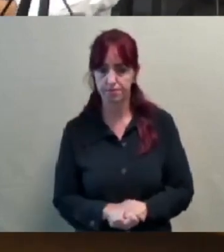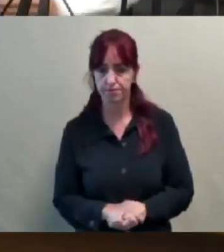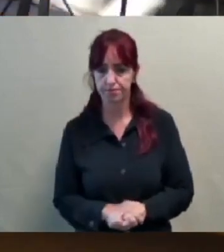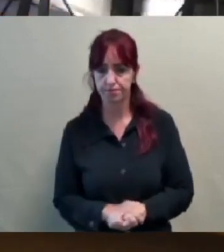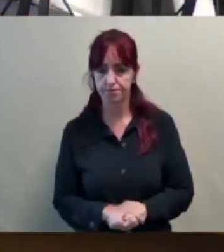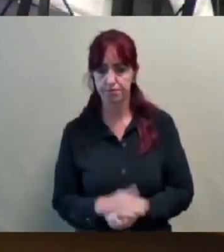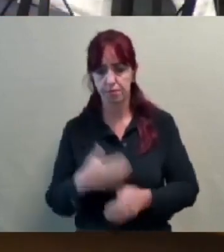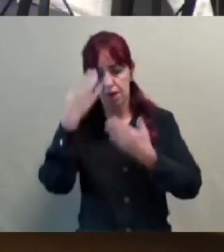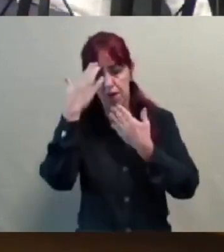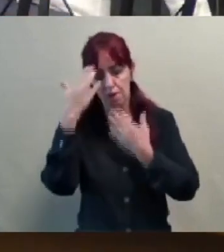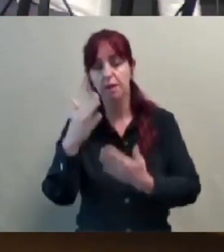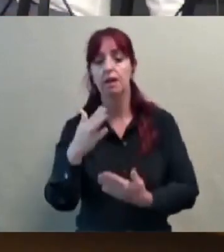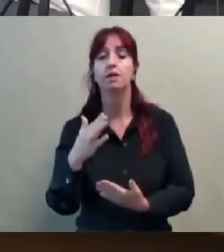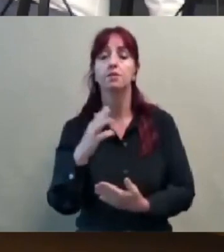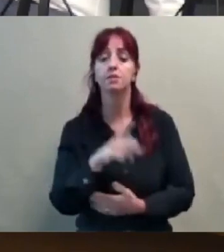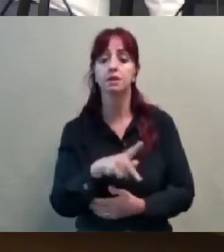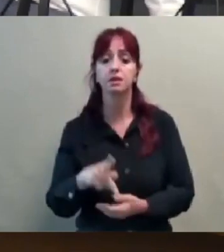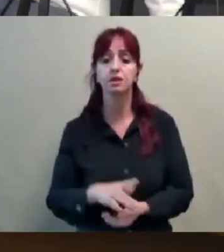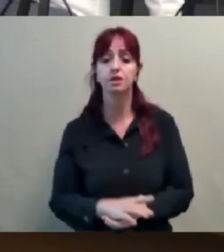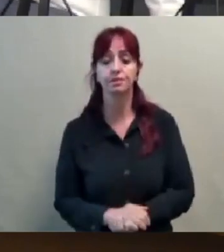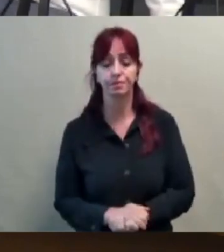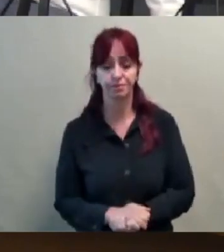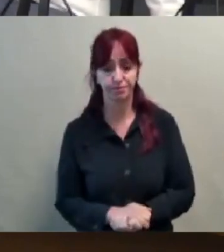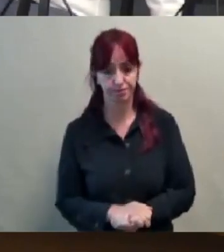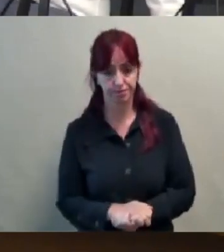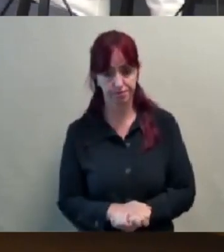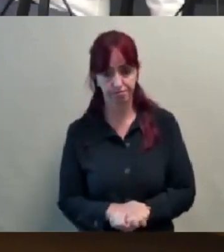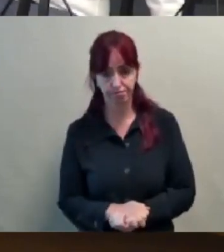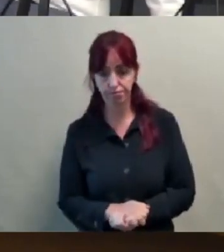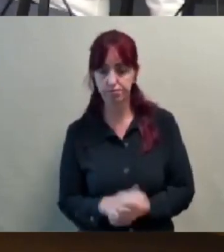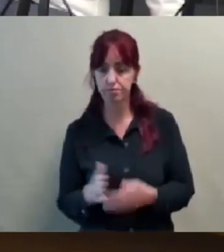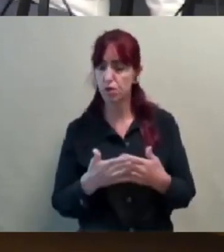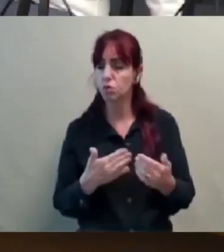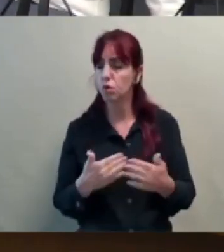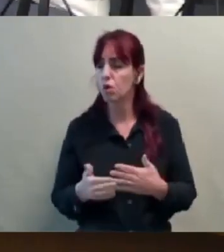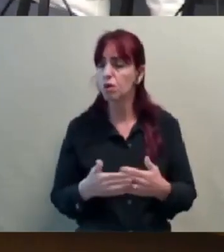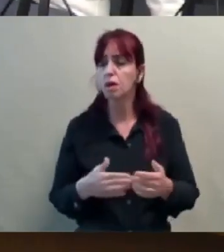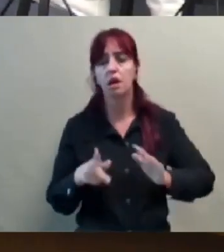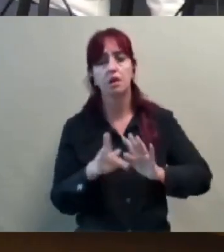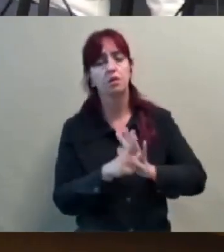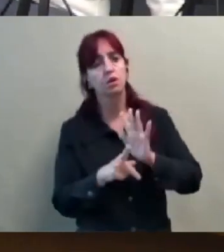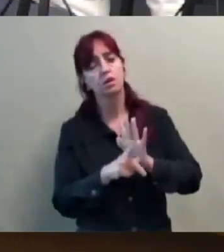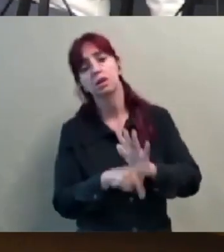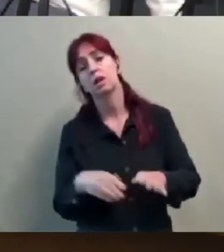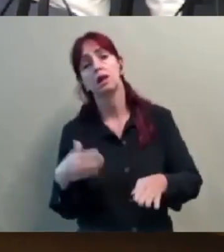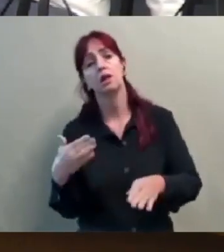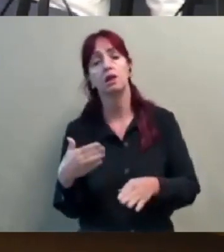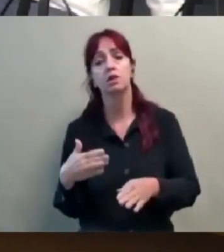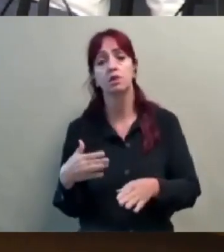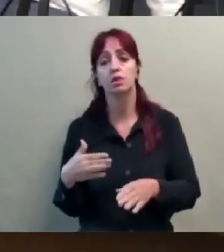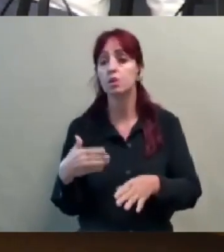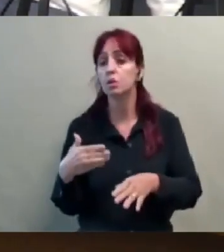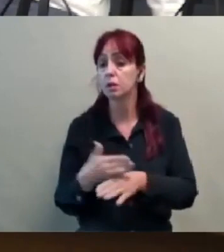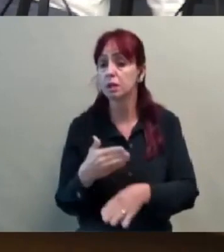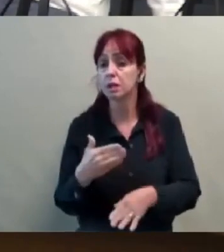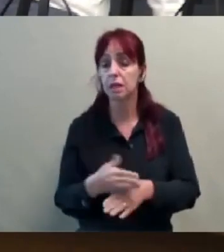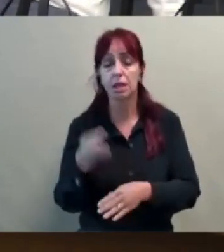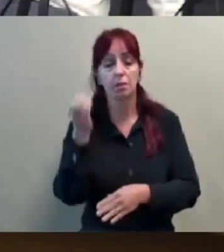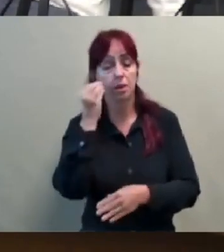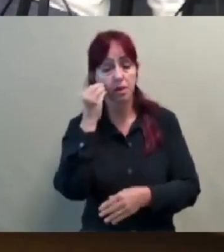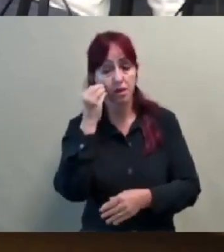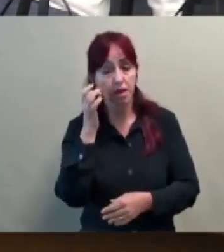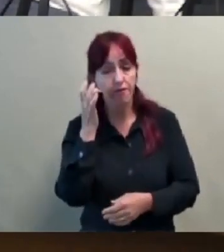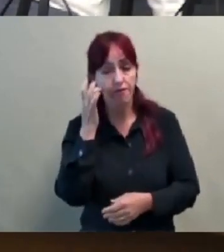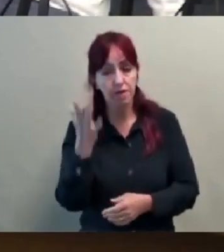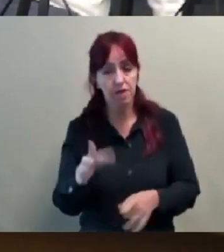Obrigado, presidente. Bem, qualquer projeto que entra para tentar facilitar, reativar as pessoas